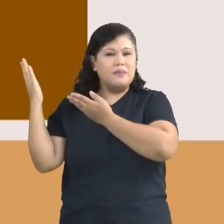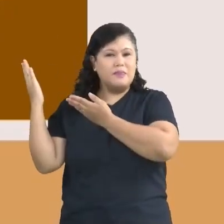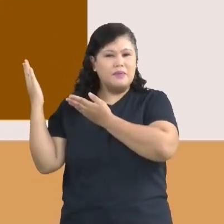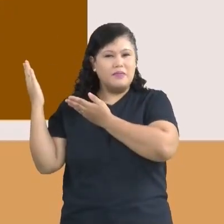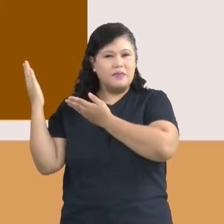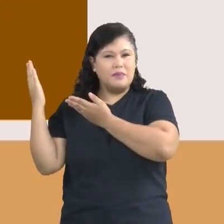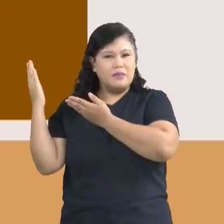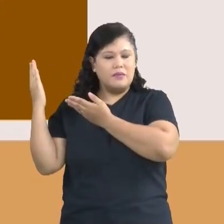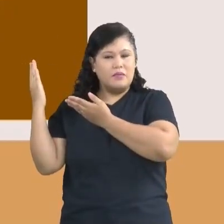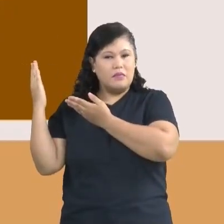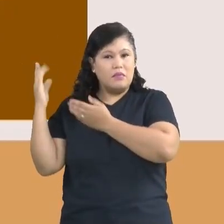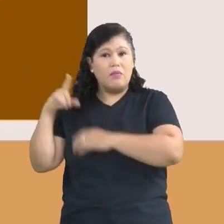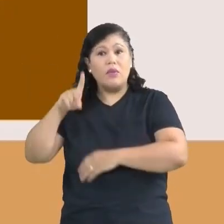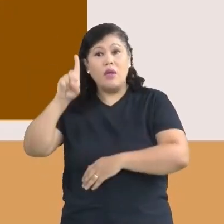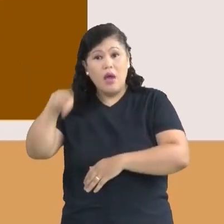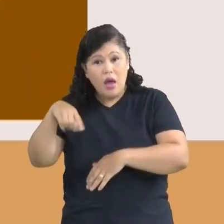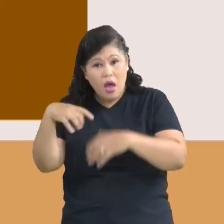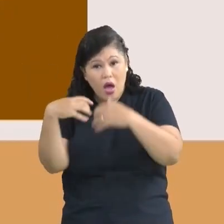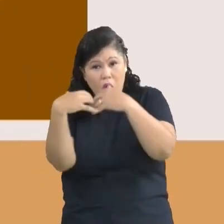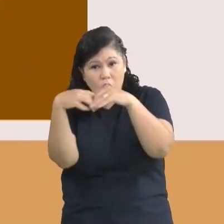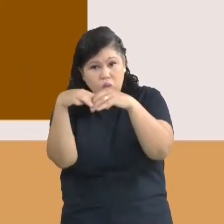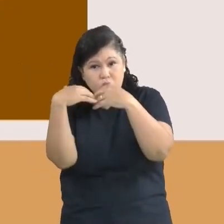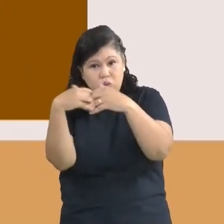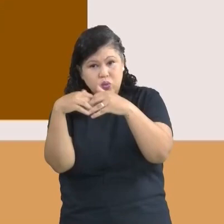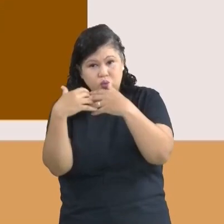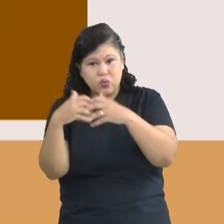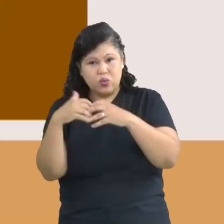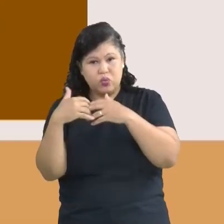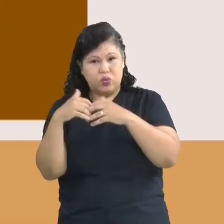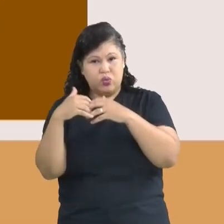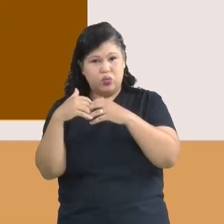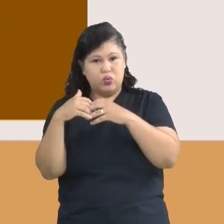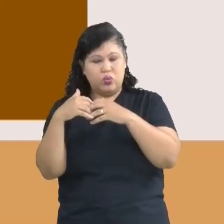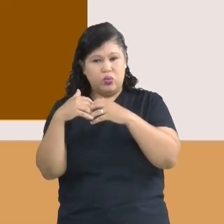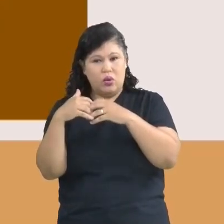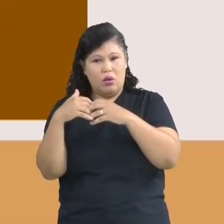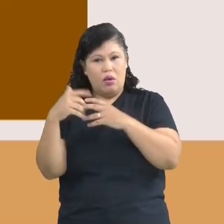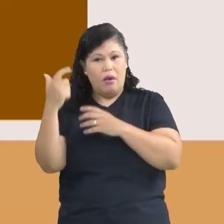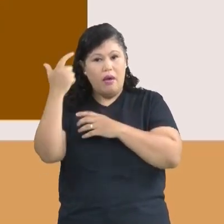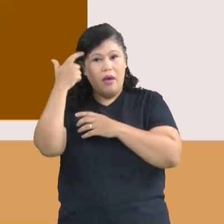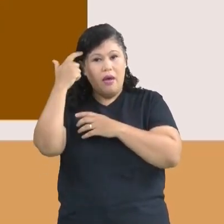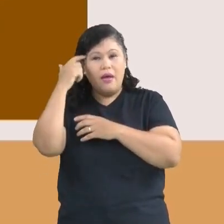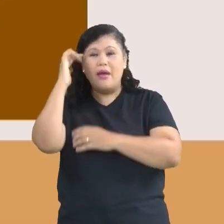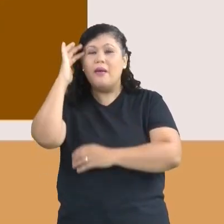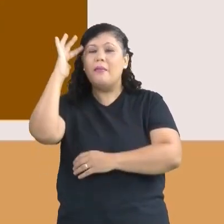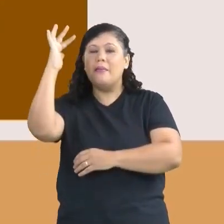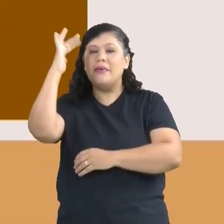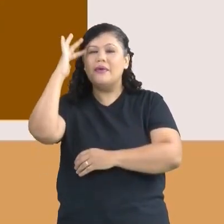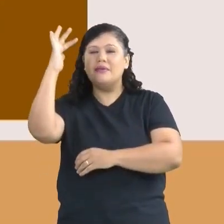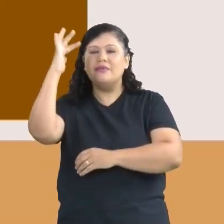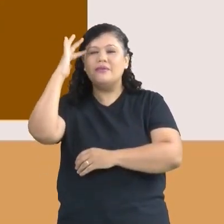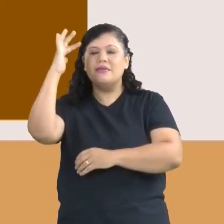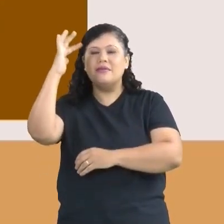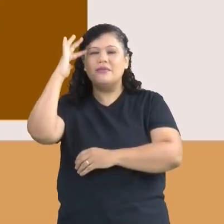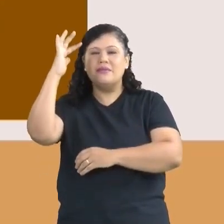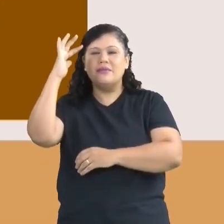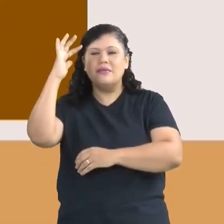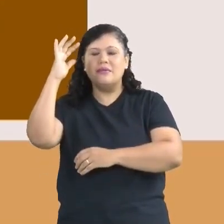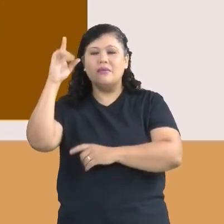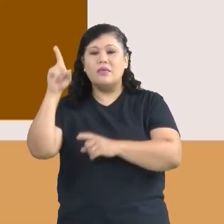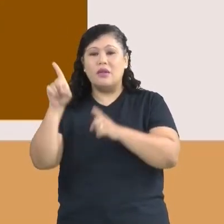do nosso cérebro. É o cérebro de vocês também. Tudo que nós pensamos,